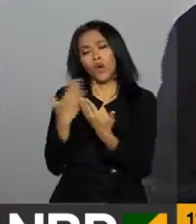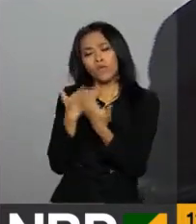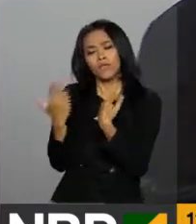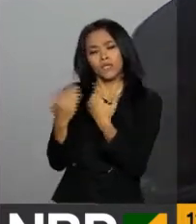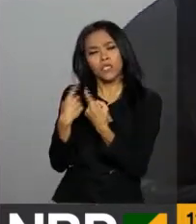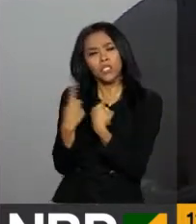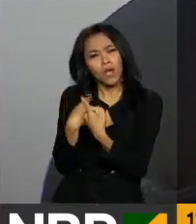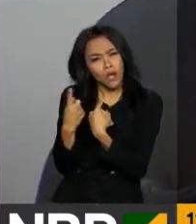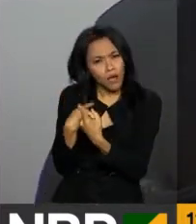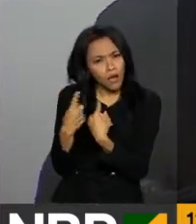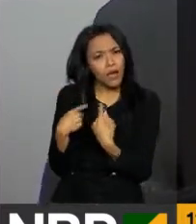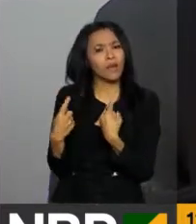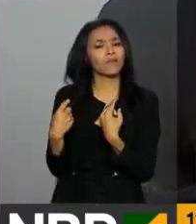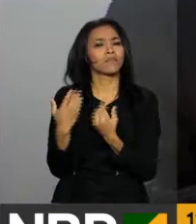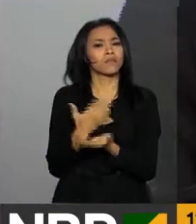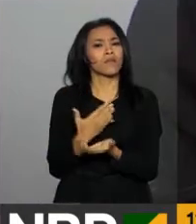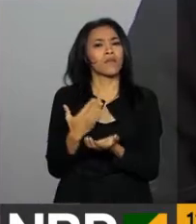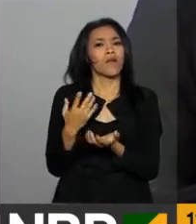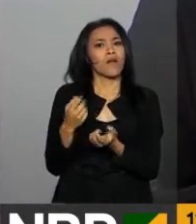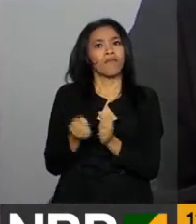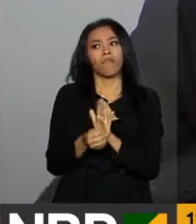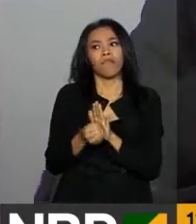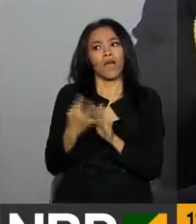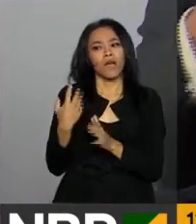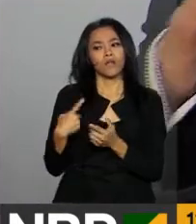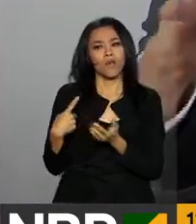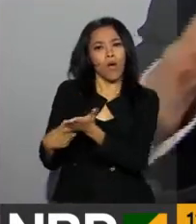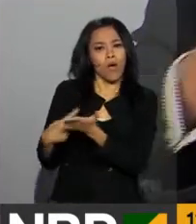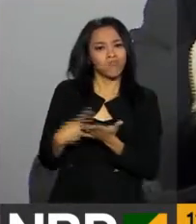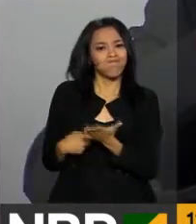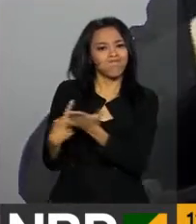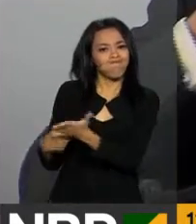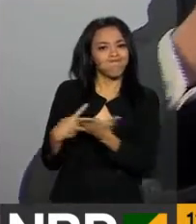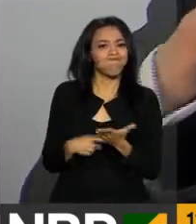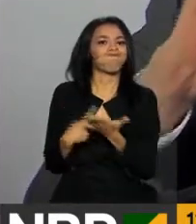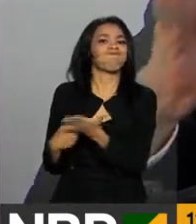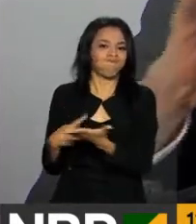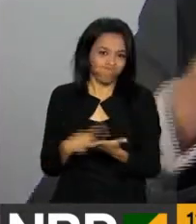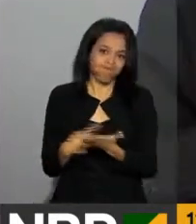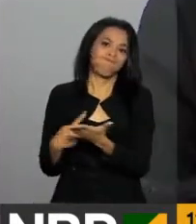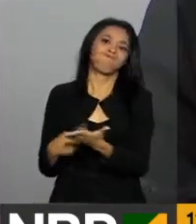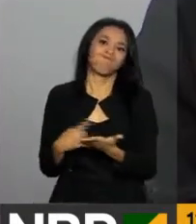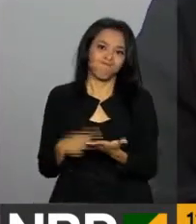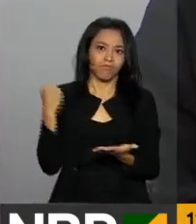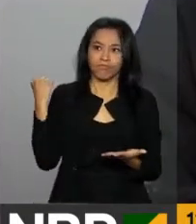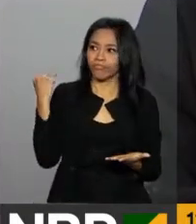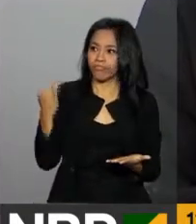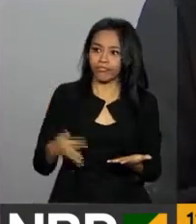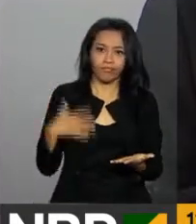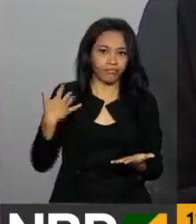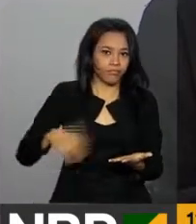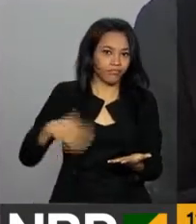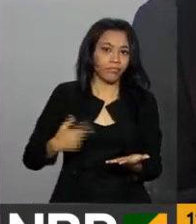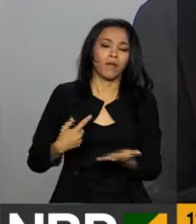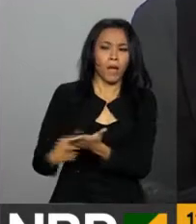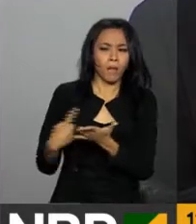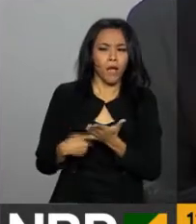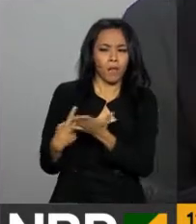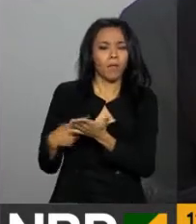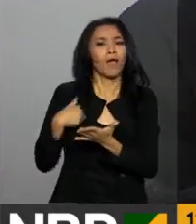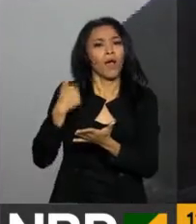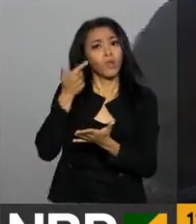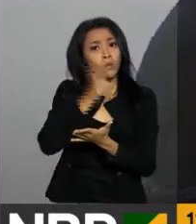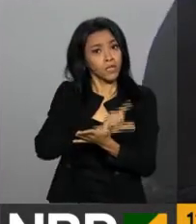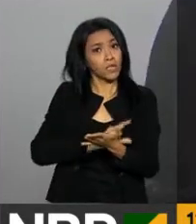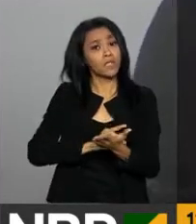diálogo nós começamos a conversar e fizemos vários acordos o dia e noite e muitas vezes né e chegamos a um ponto